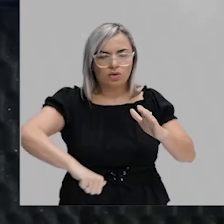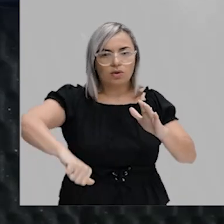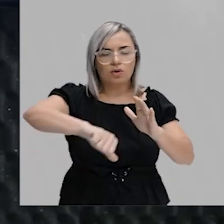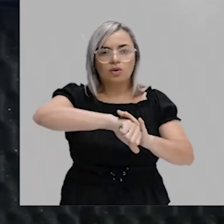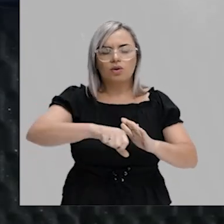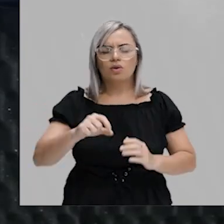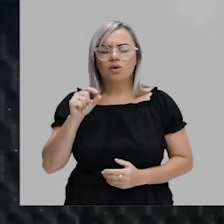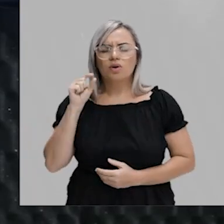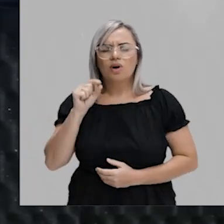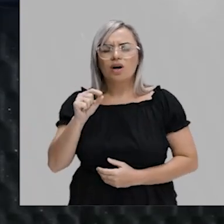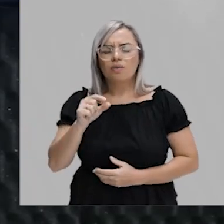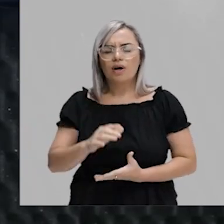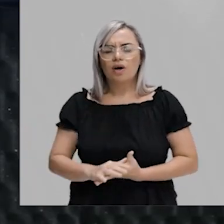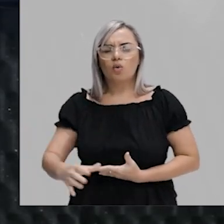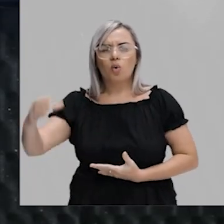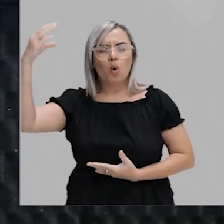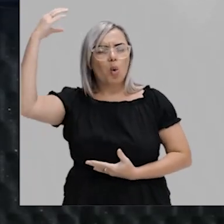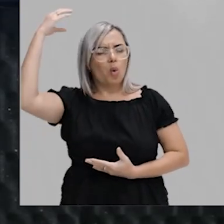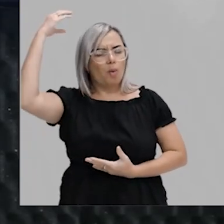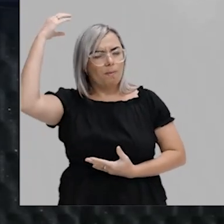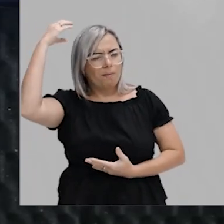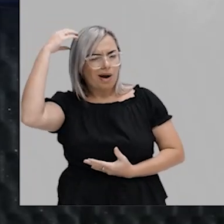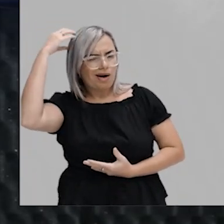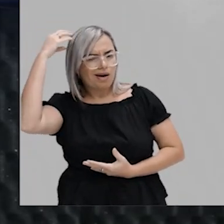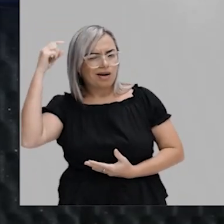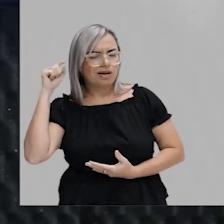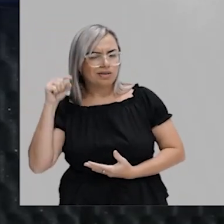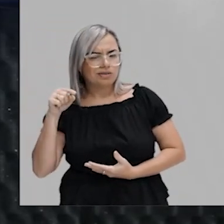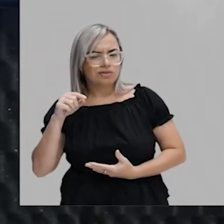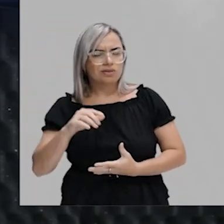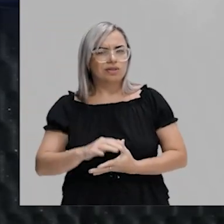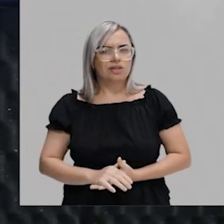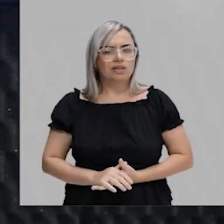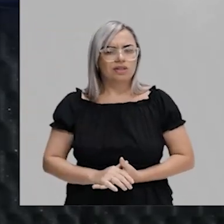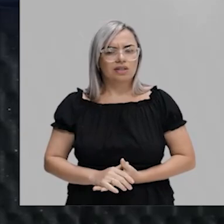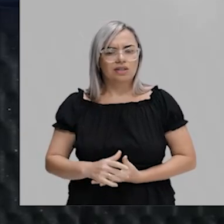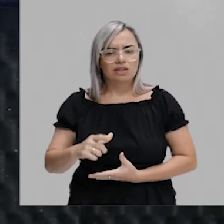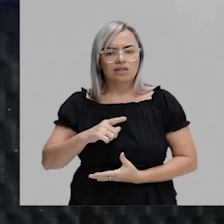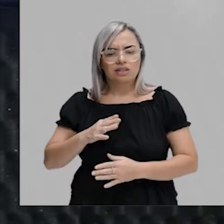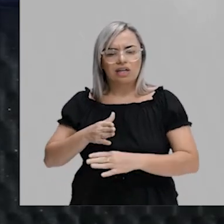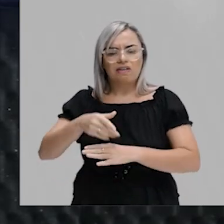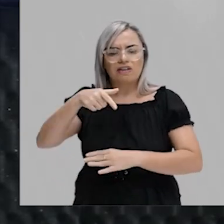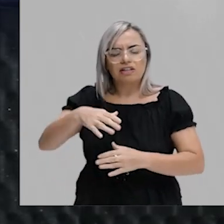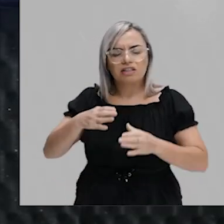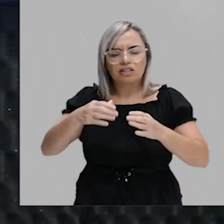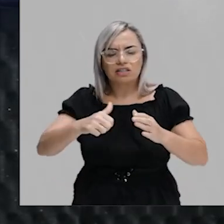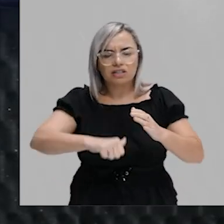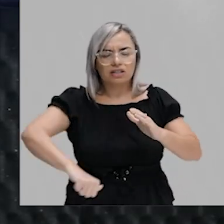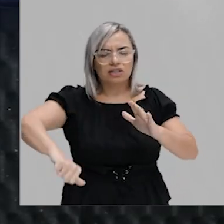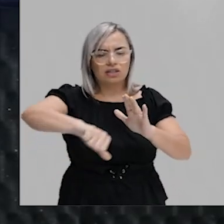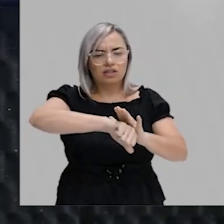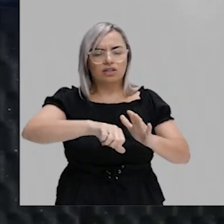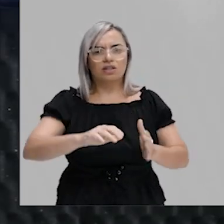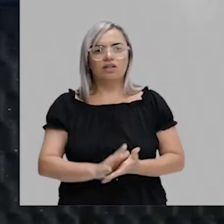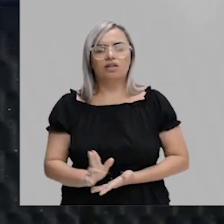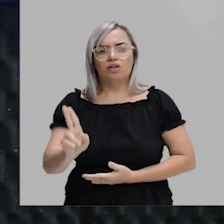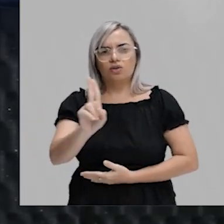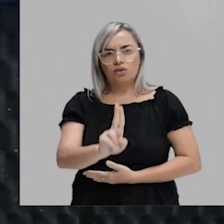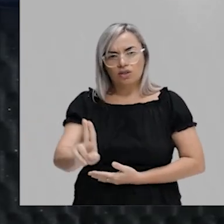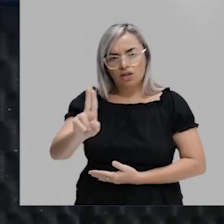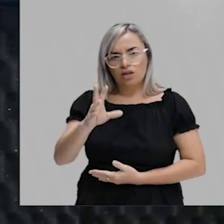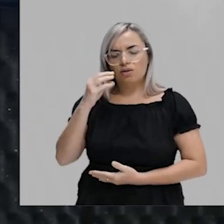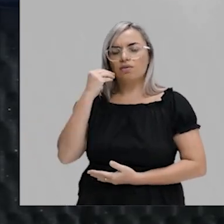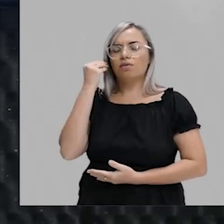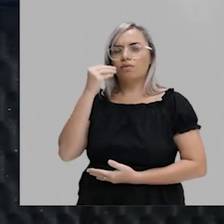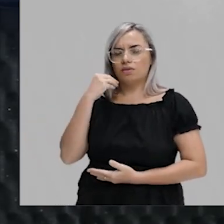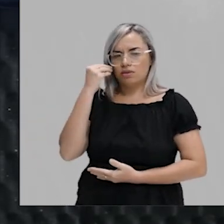é o culpado, quem esteve, por exemplo, nessa cena. Não apenas para isso, a gente pode também utilizar, pessoal, esse teste